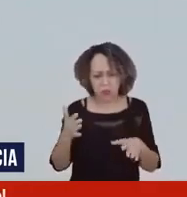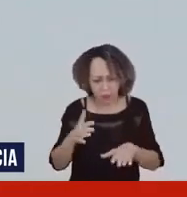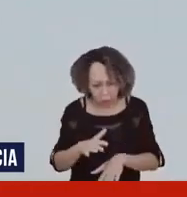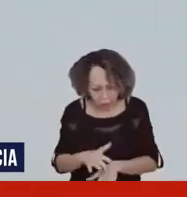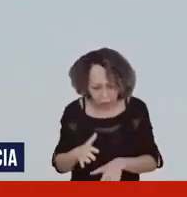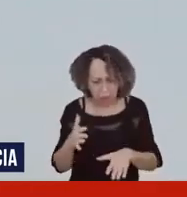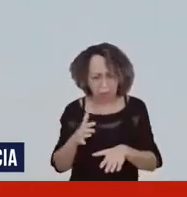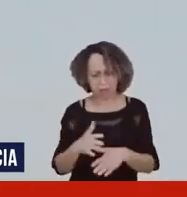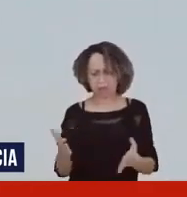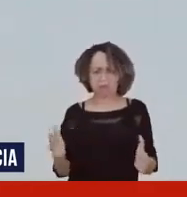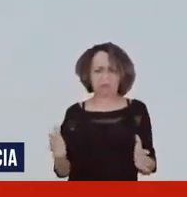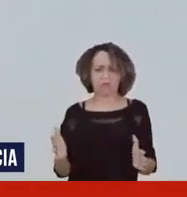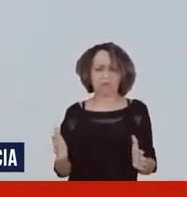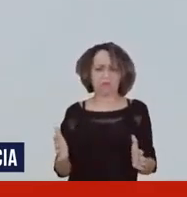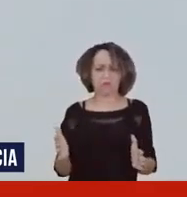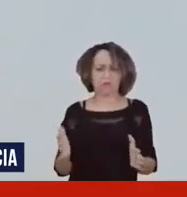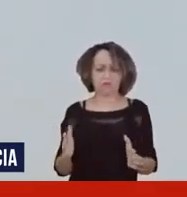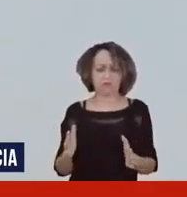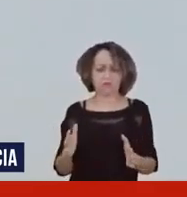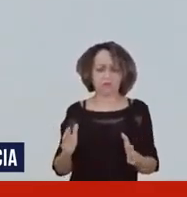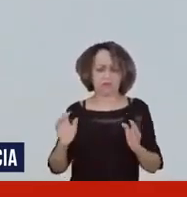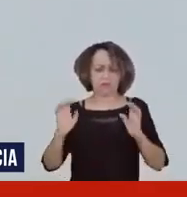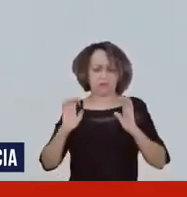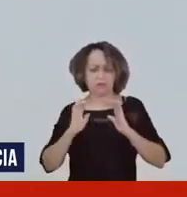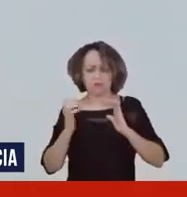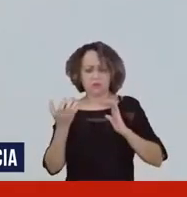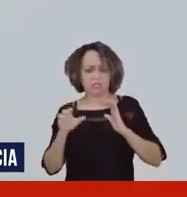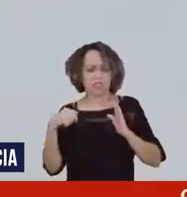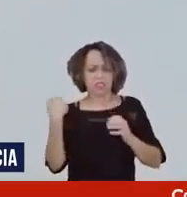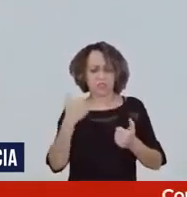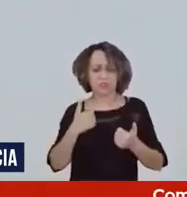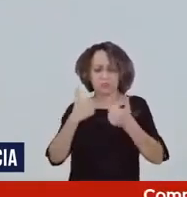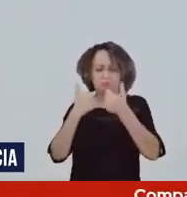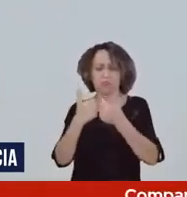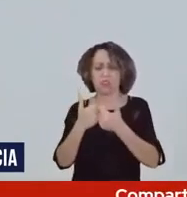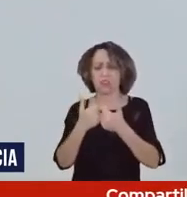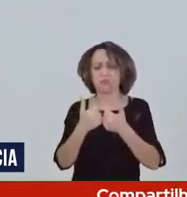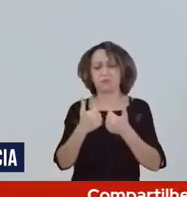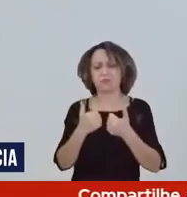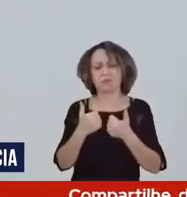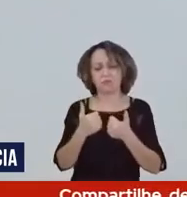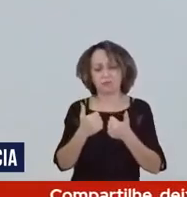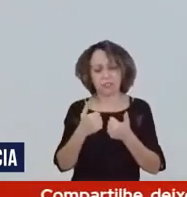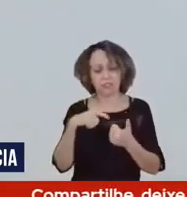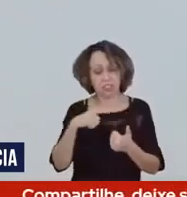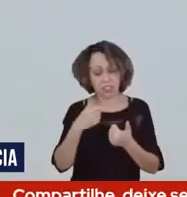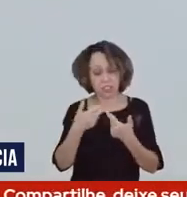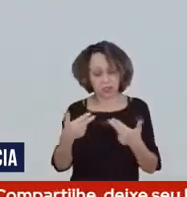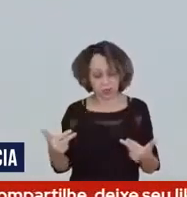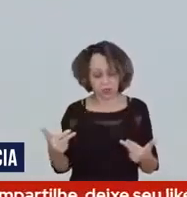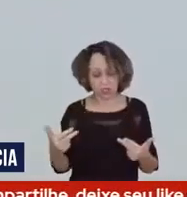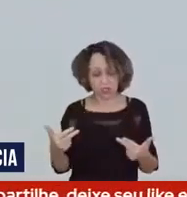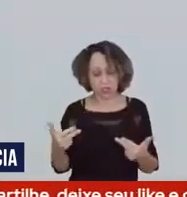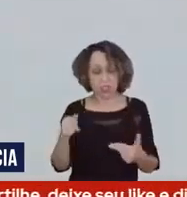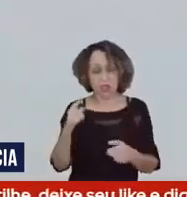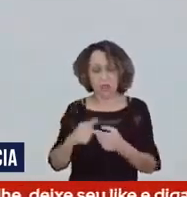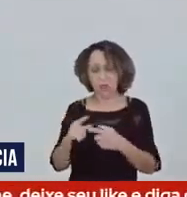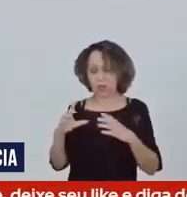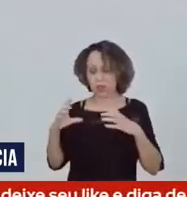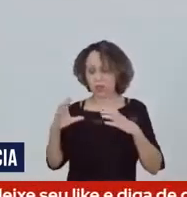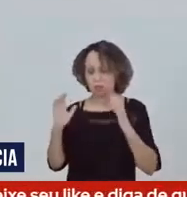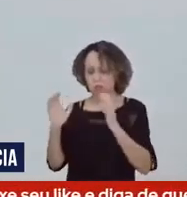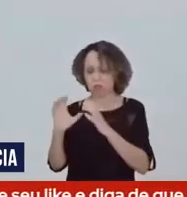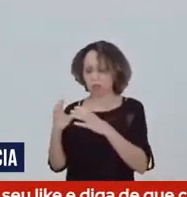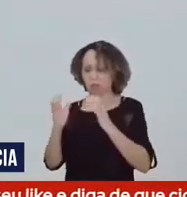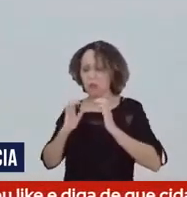é acesso, é a diferenciação. É se manter os privilégios. E quando a gente fala do preço